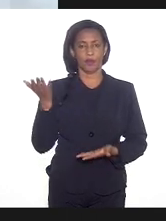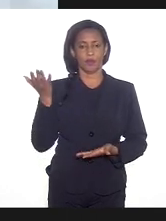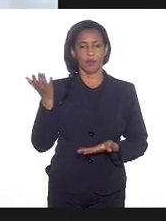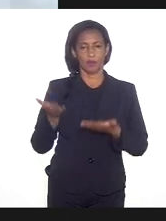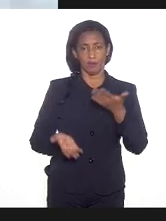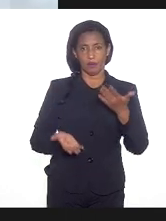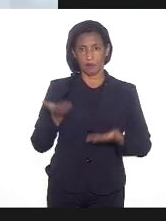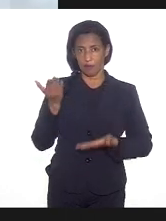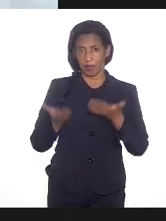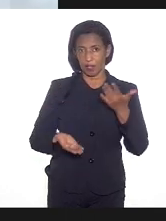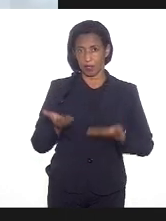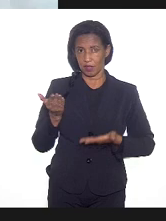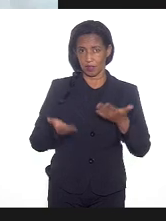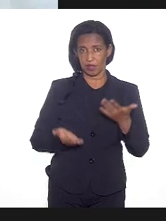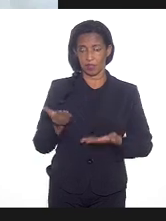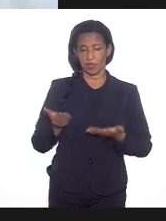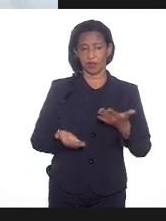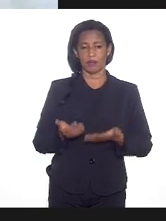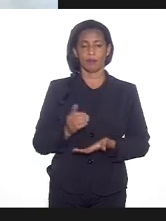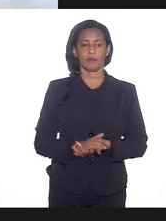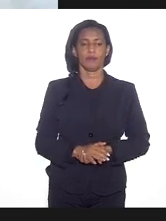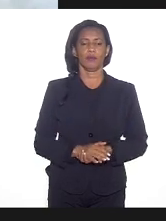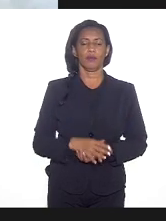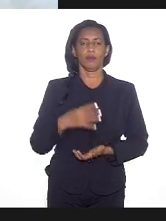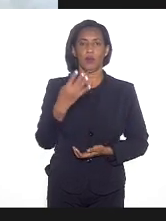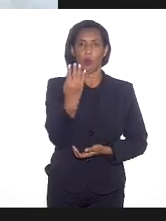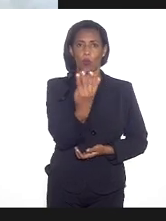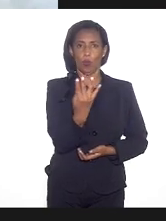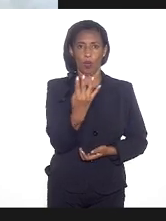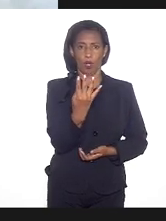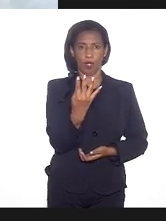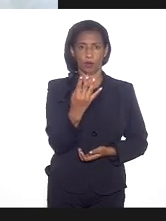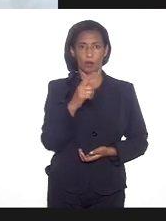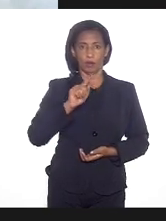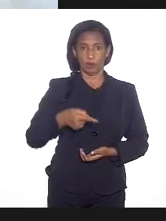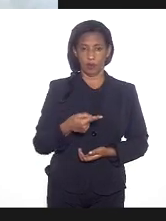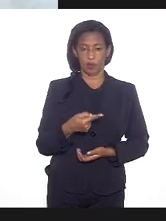4,18%. A relação entre o passivo atuarial e o ativo era de